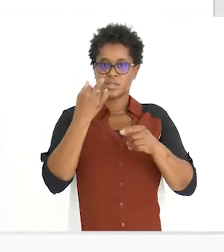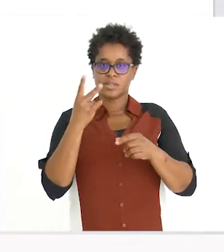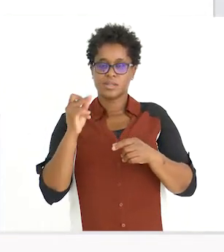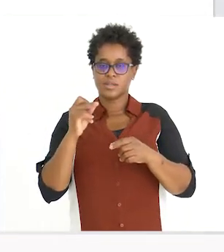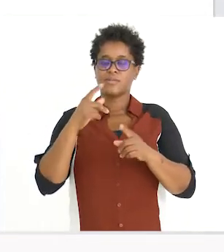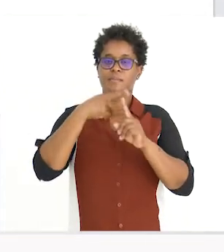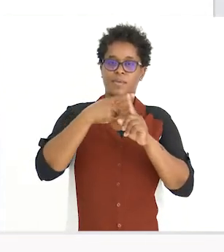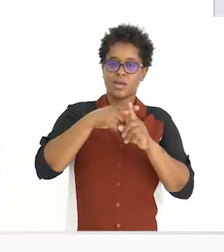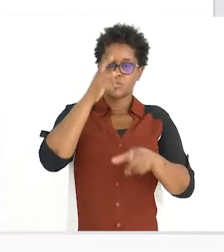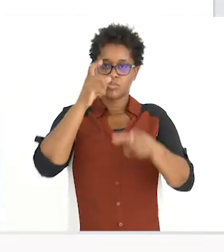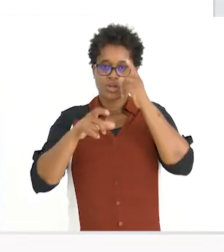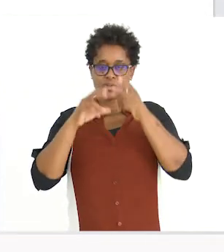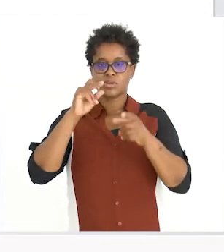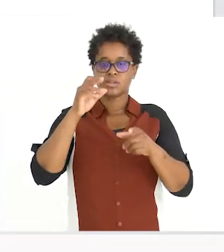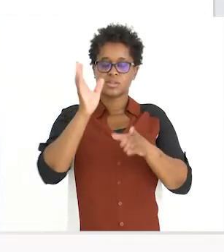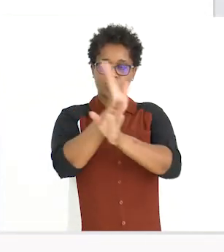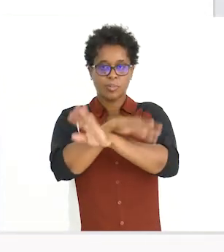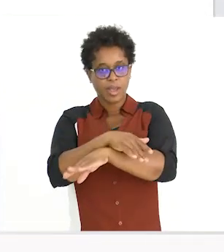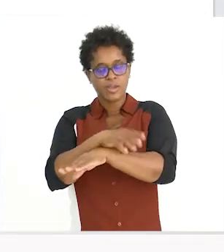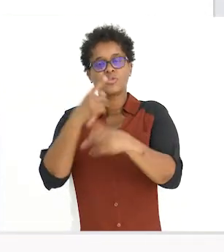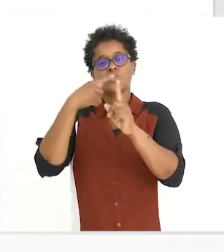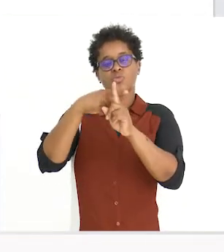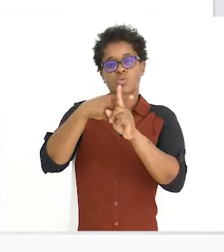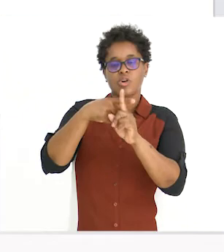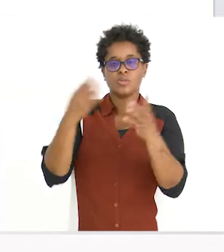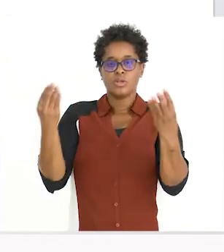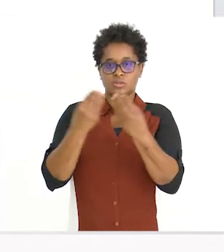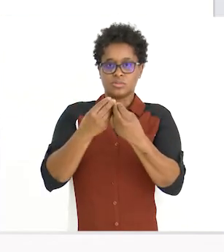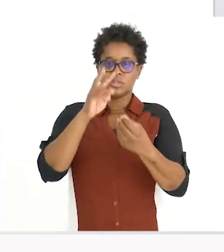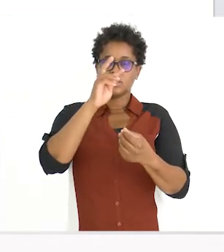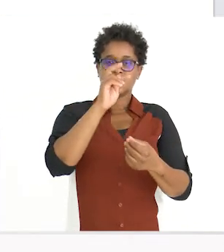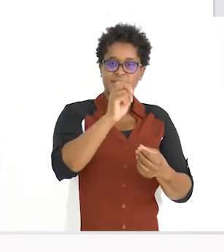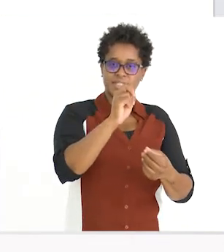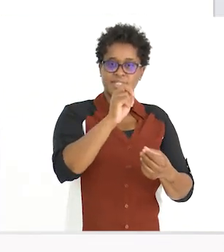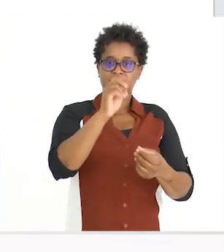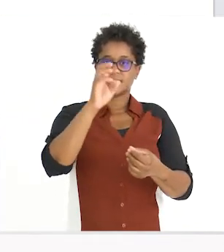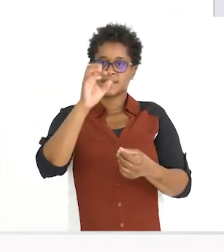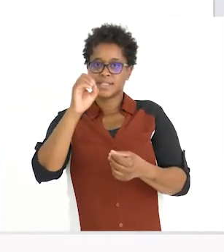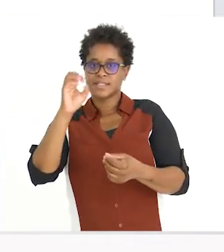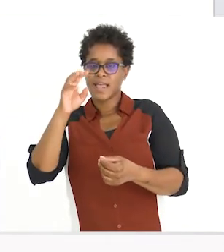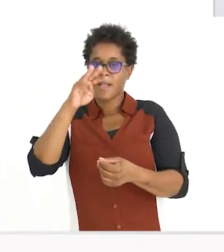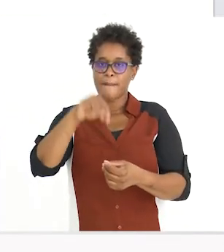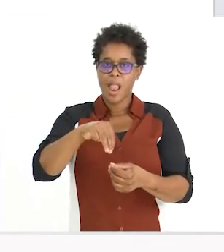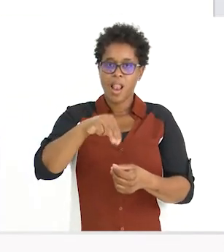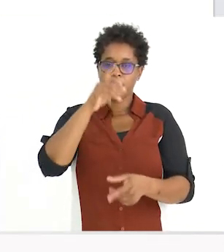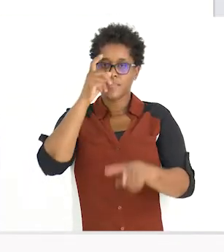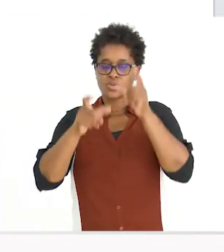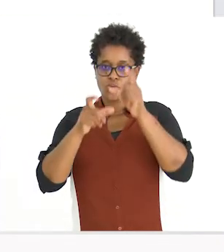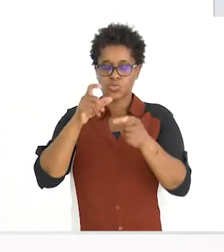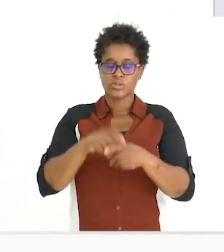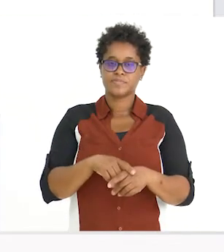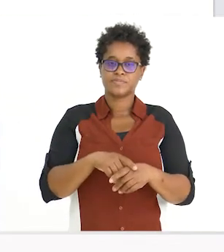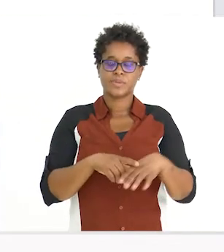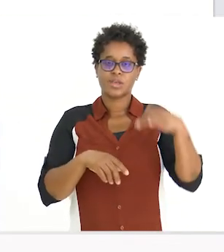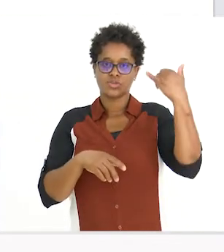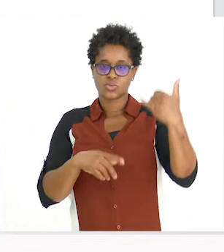mais a população desempregada. Somando dá 300 mil pessoas. A segunda